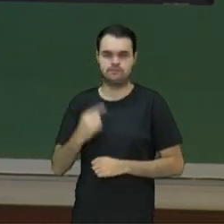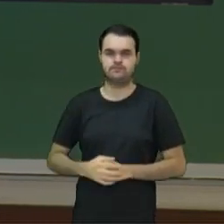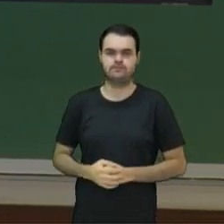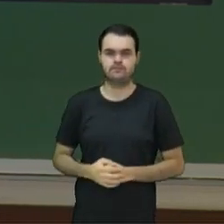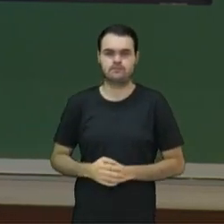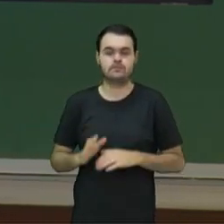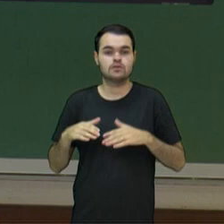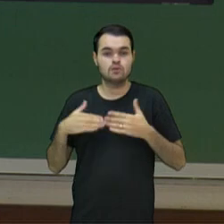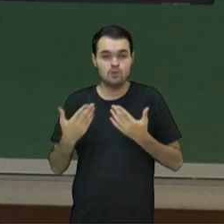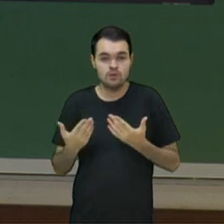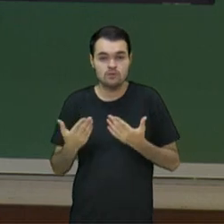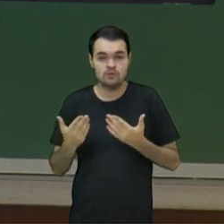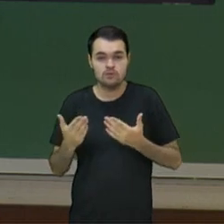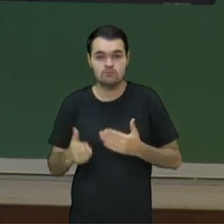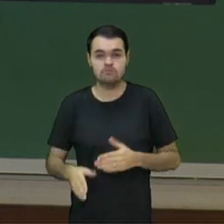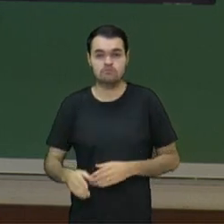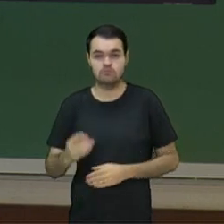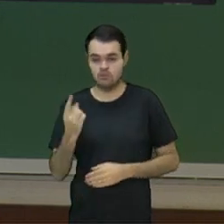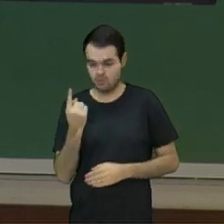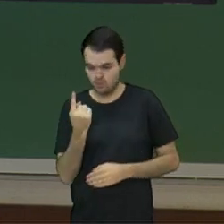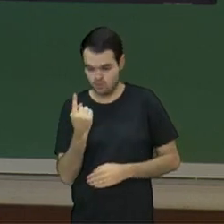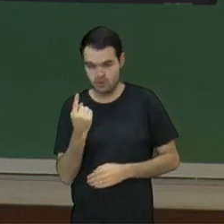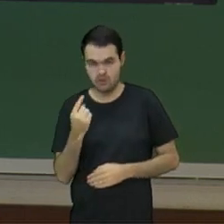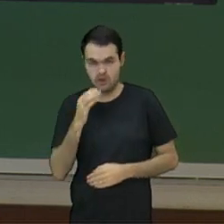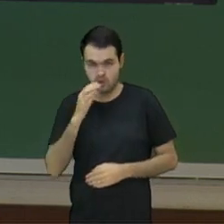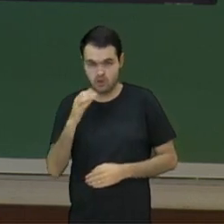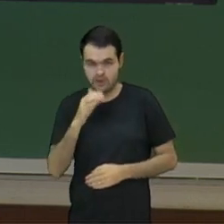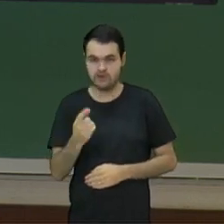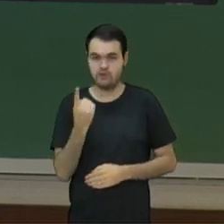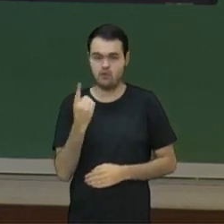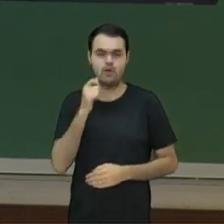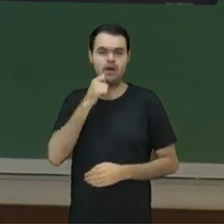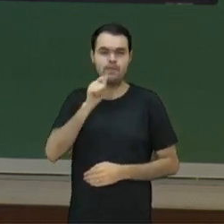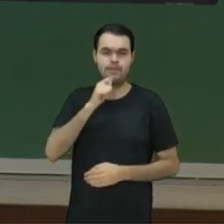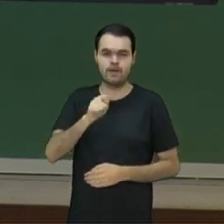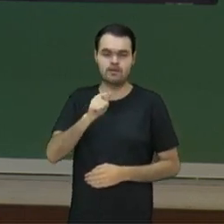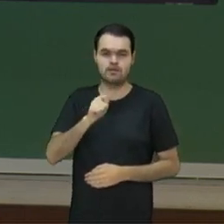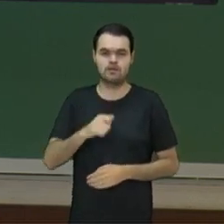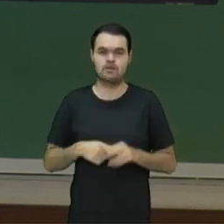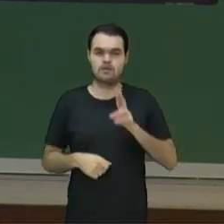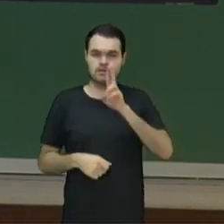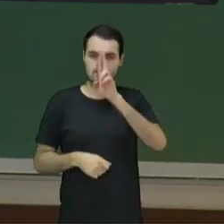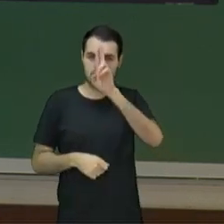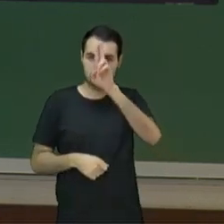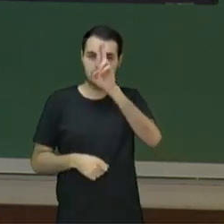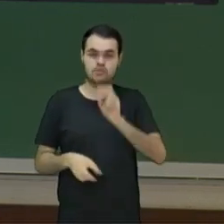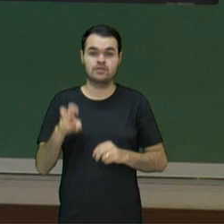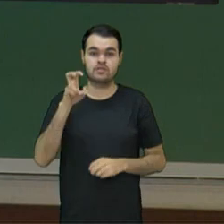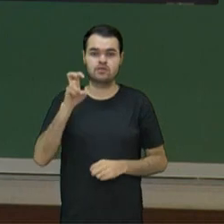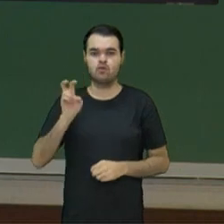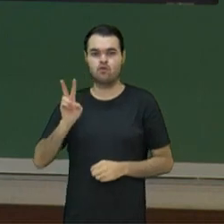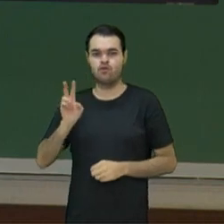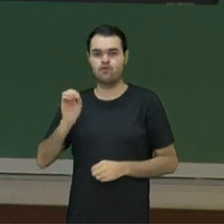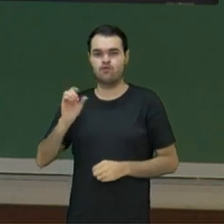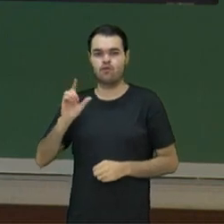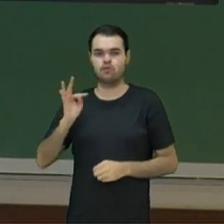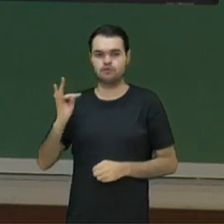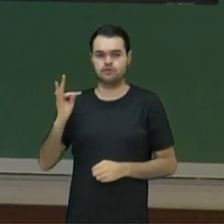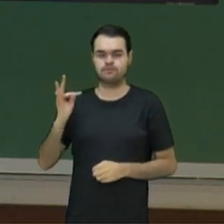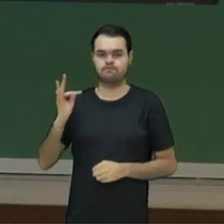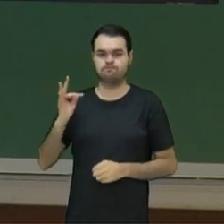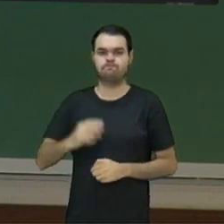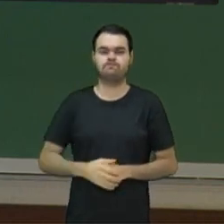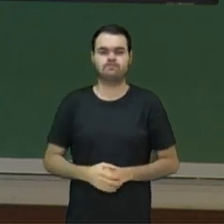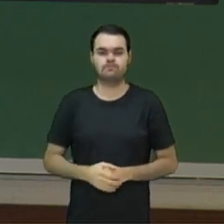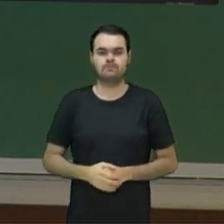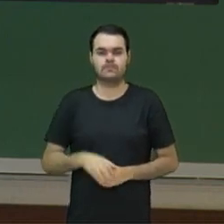Quando a corrente vale 1 ampere, a tensão vale 5 volts, tá? Então, se